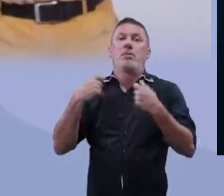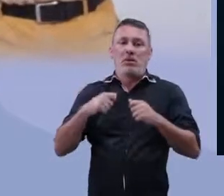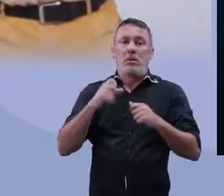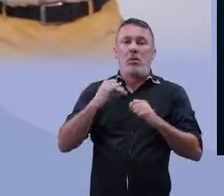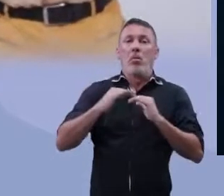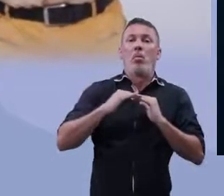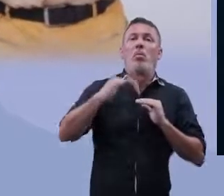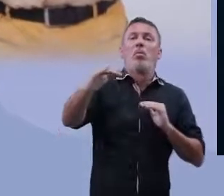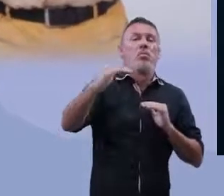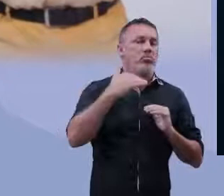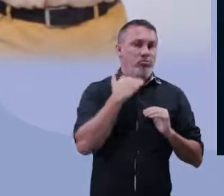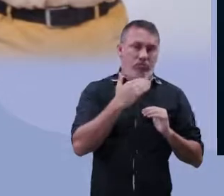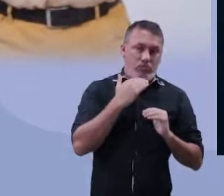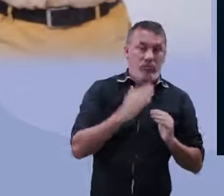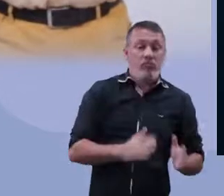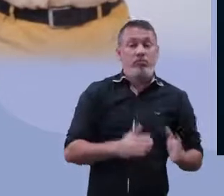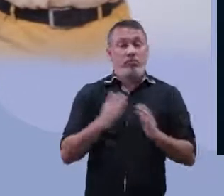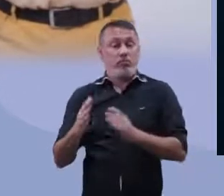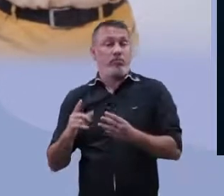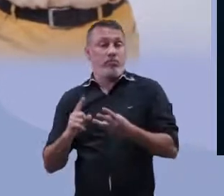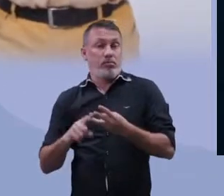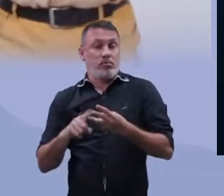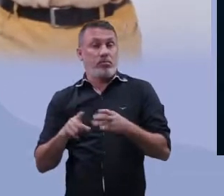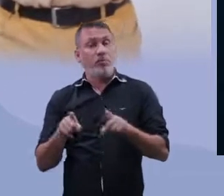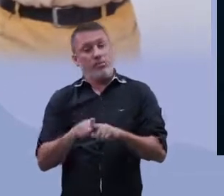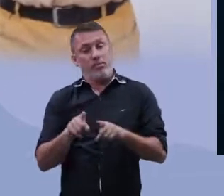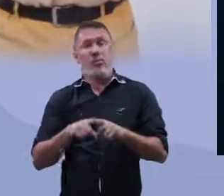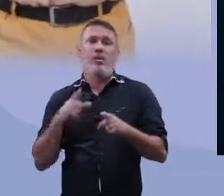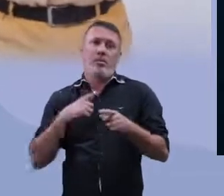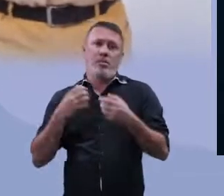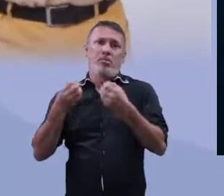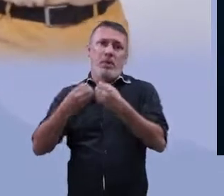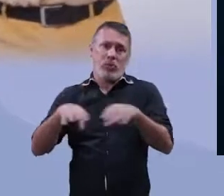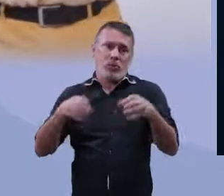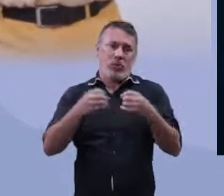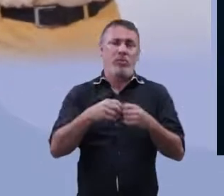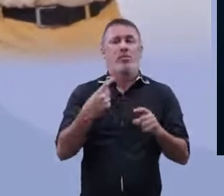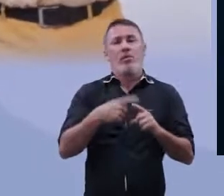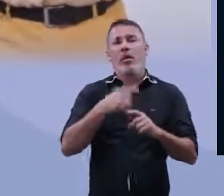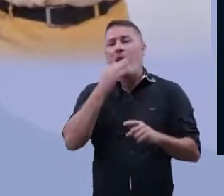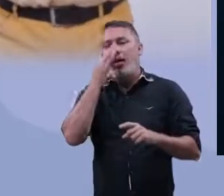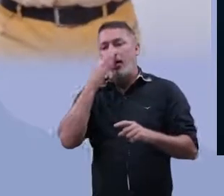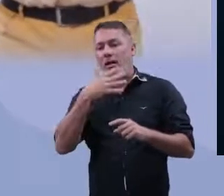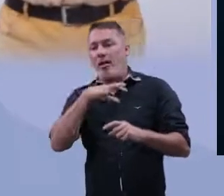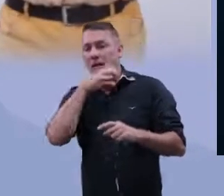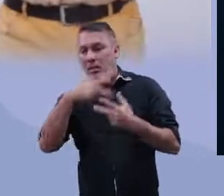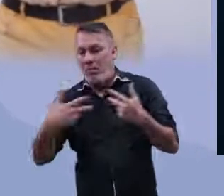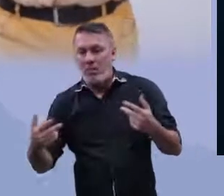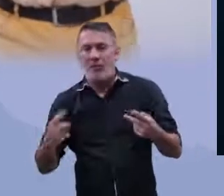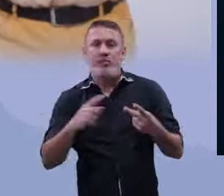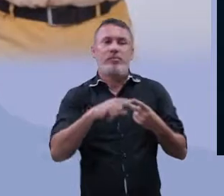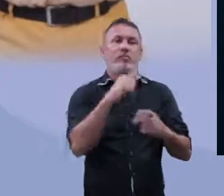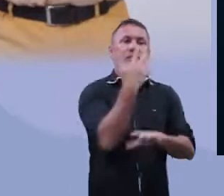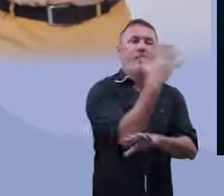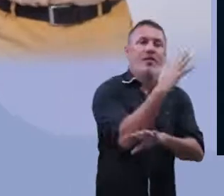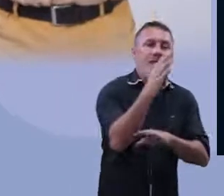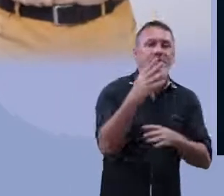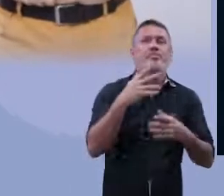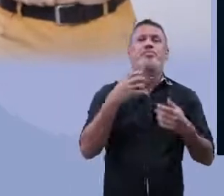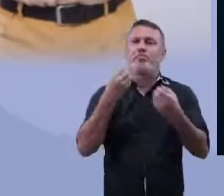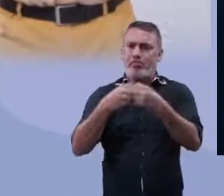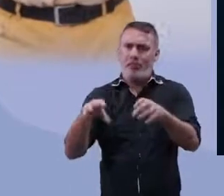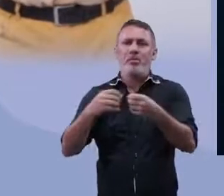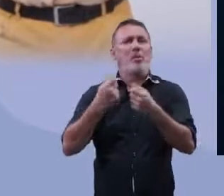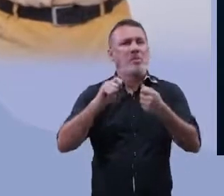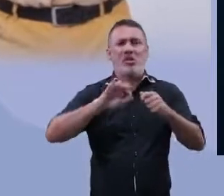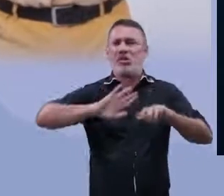queda. E, além disso, né, você tem a questão do dano, tanto para a flora quanto para a fauna. Né? Só relembrando, né,